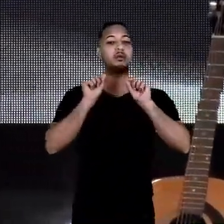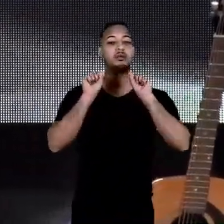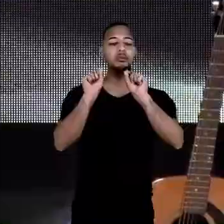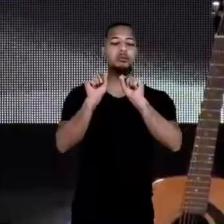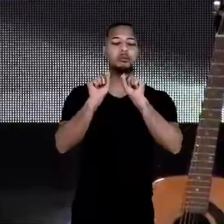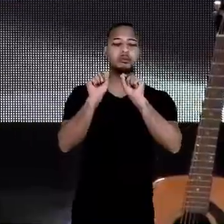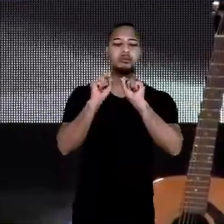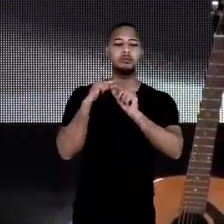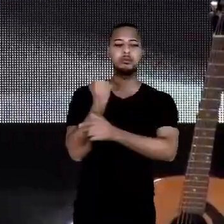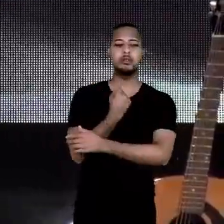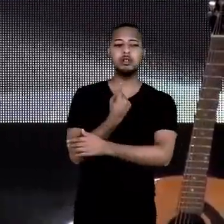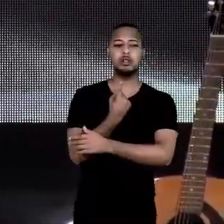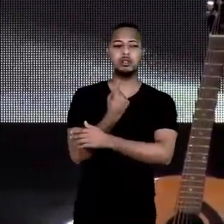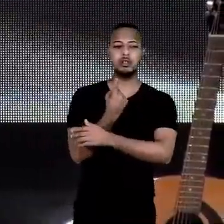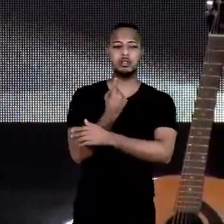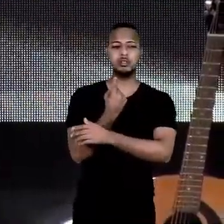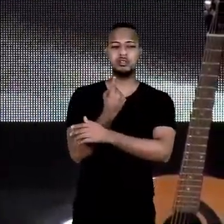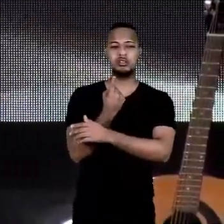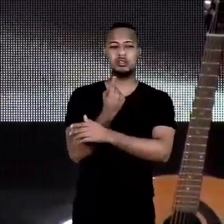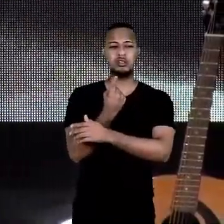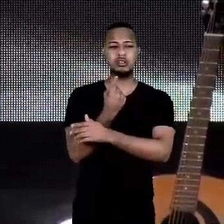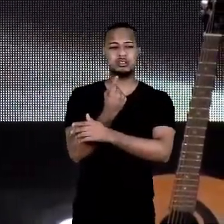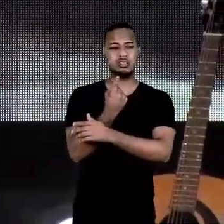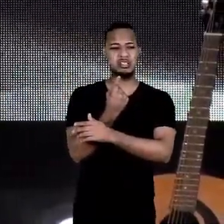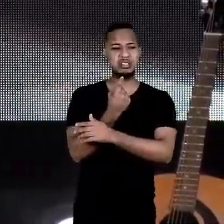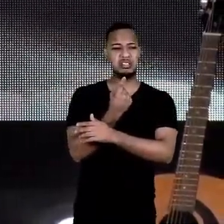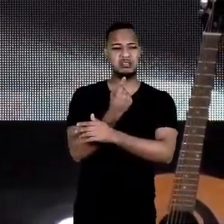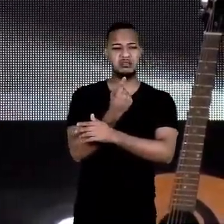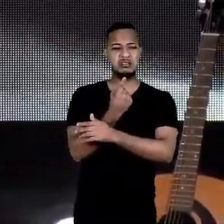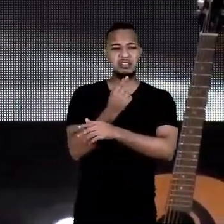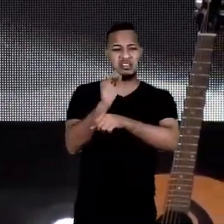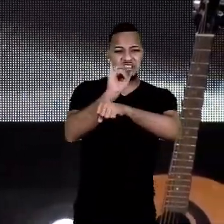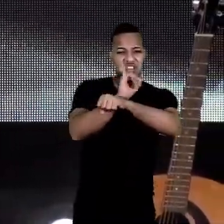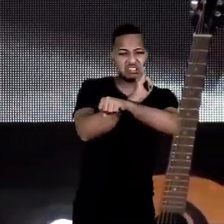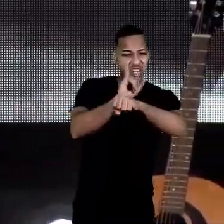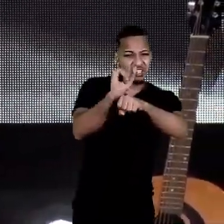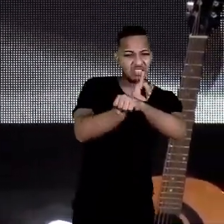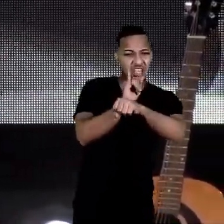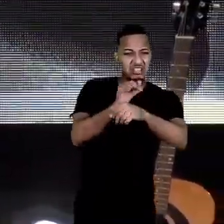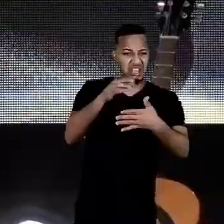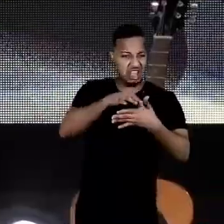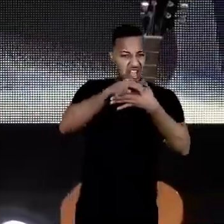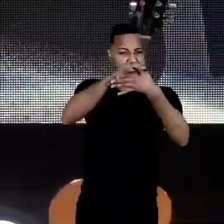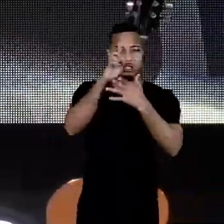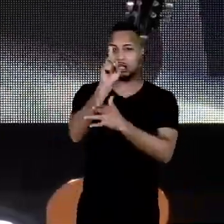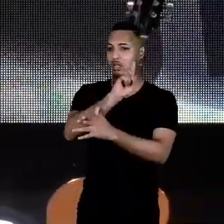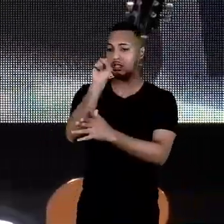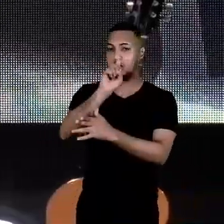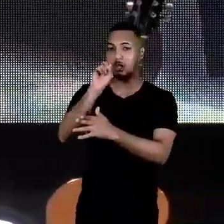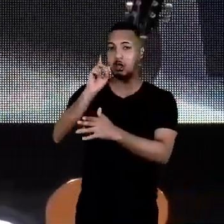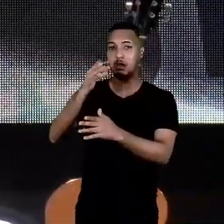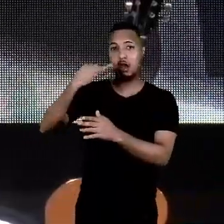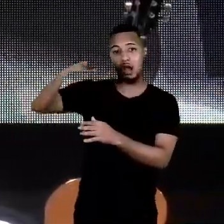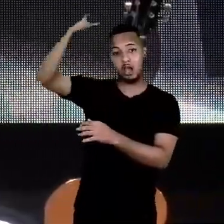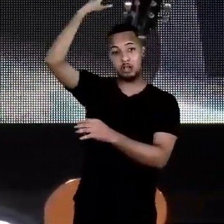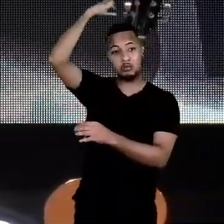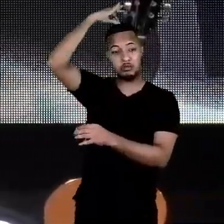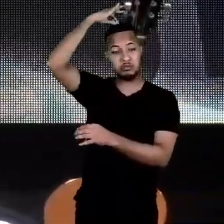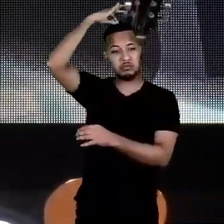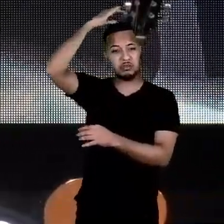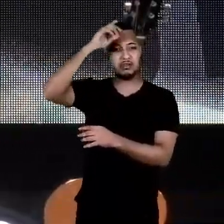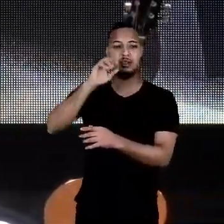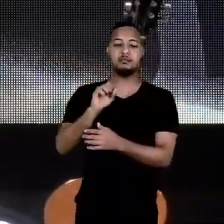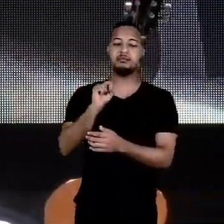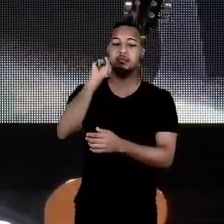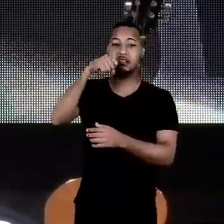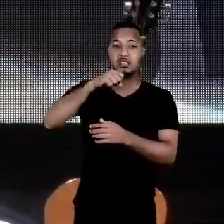as nossas armas não são carnais, são espirituais. Por isso que a nossa luta não é contra carne